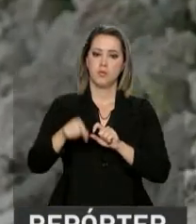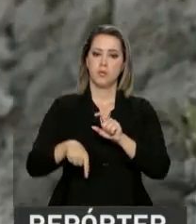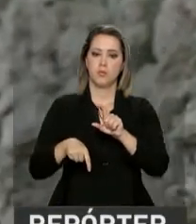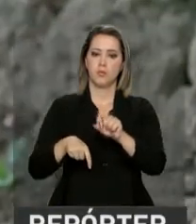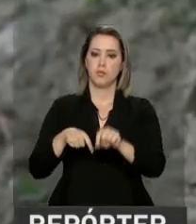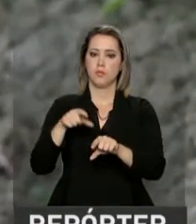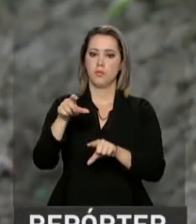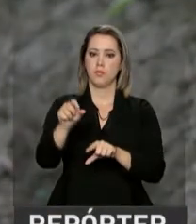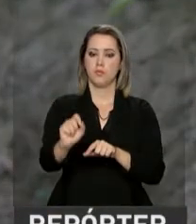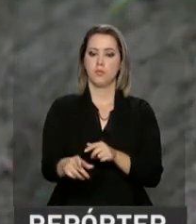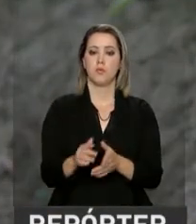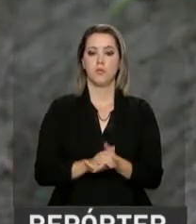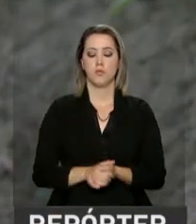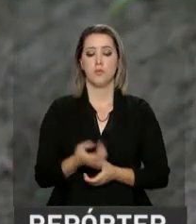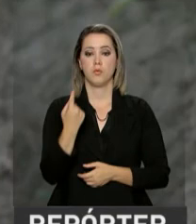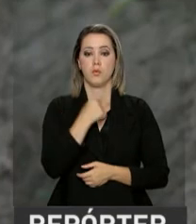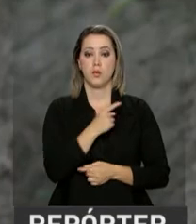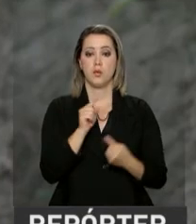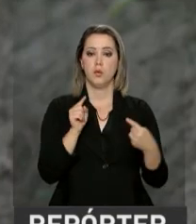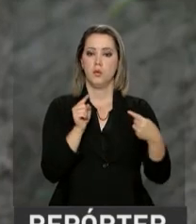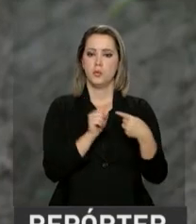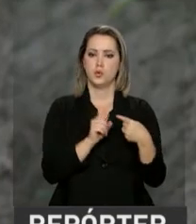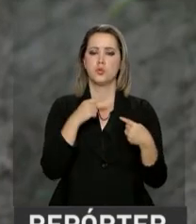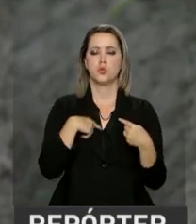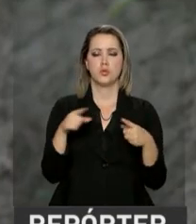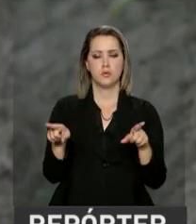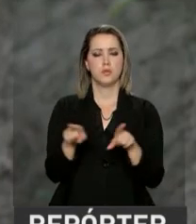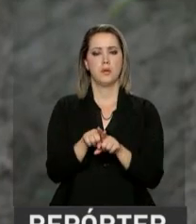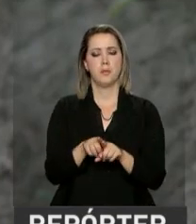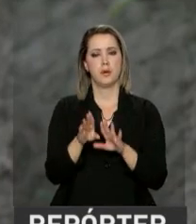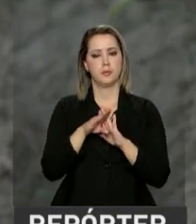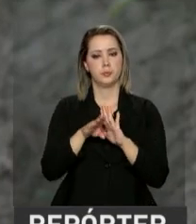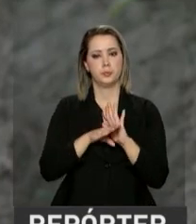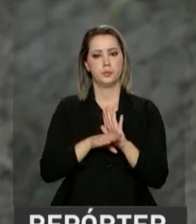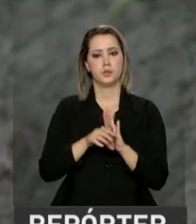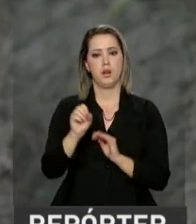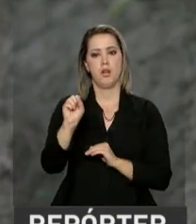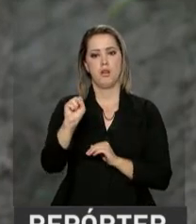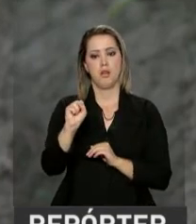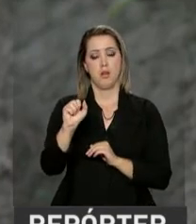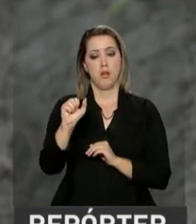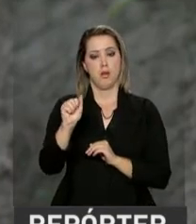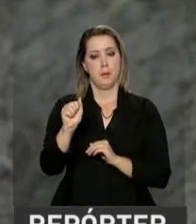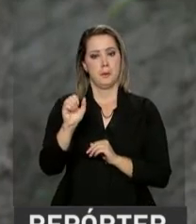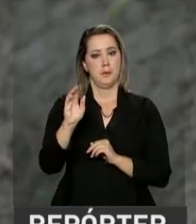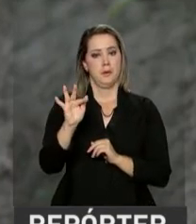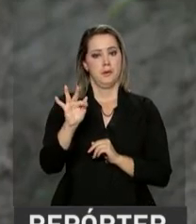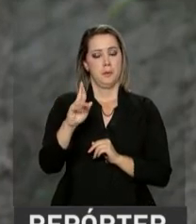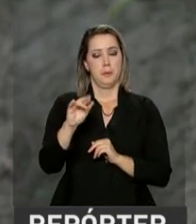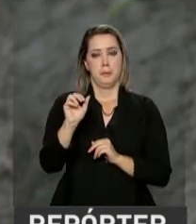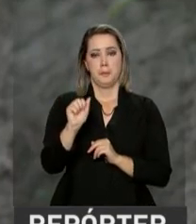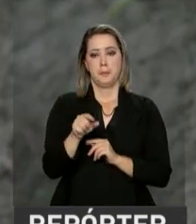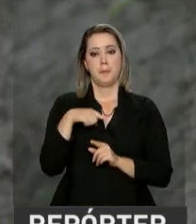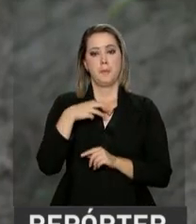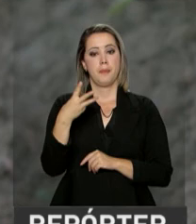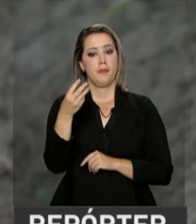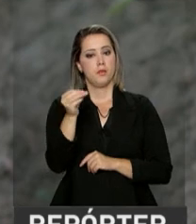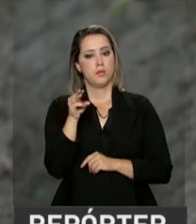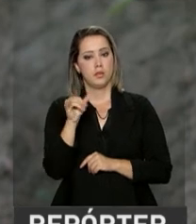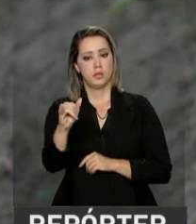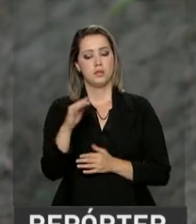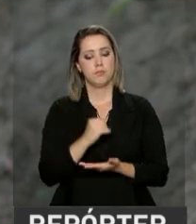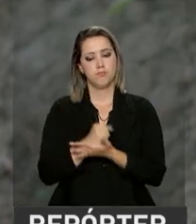acesso ao crédito também é um dos pontos centrais do Plano Safra. 30 bilhões de reais vão ser disponibilizados aos